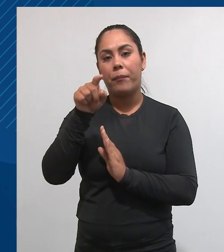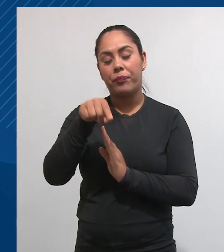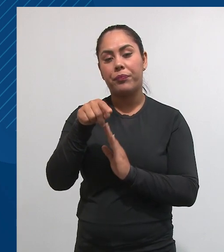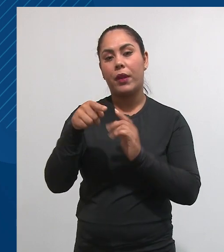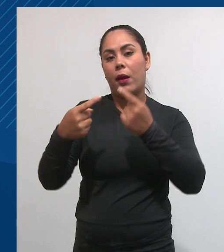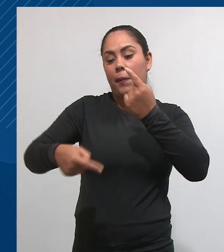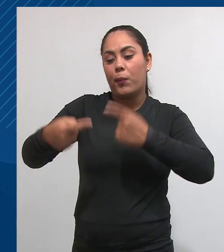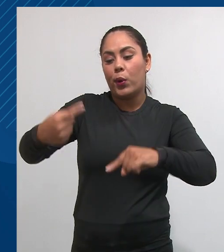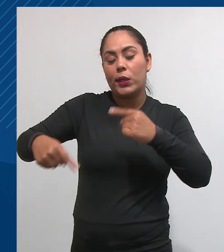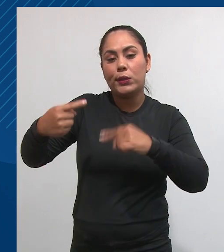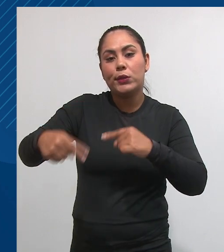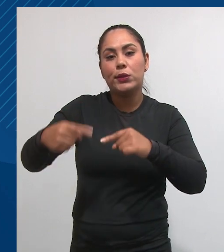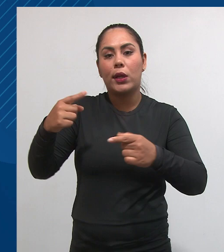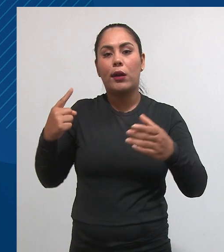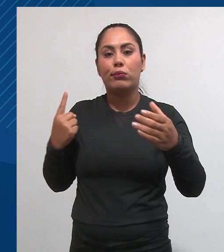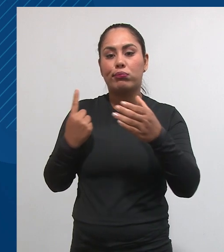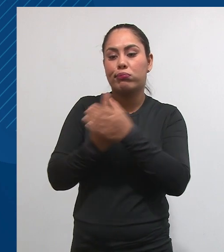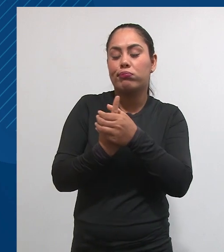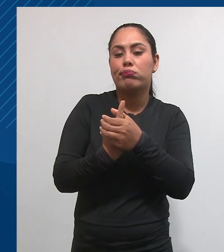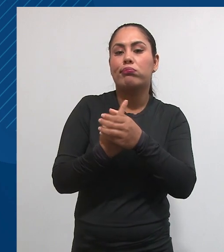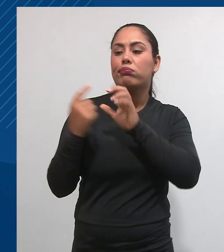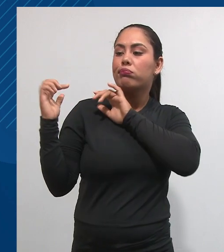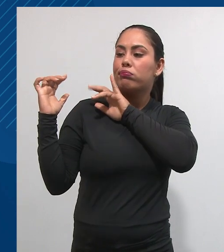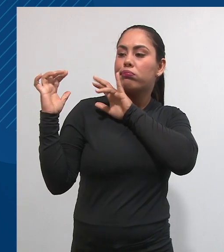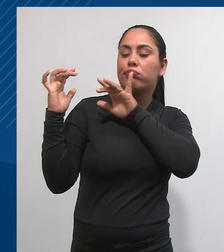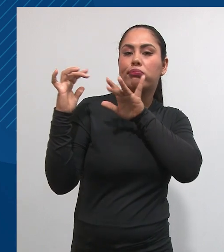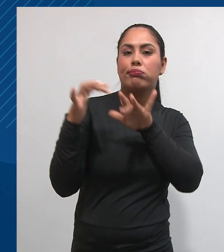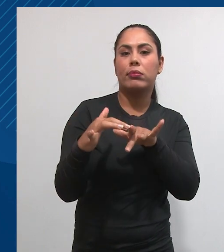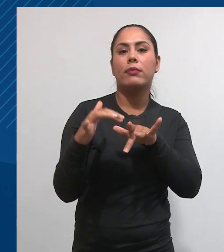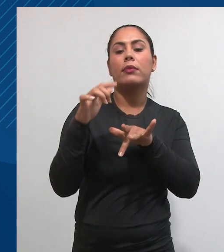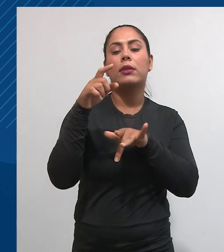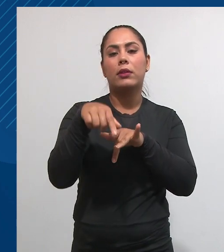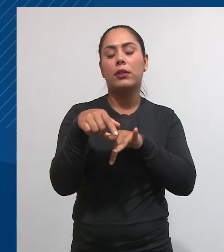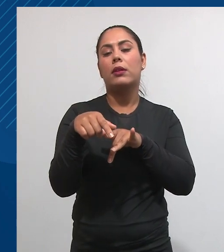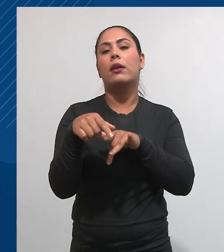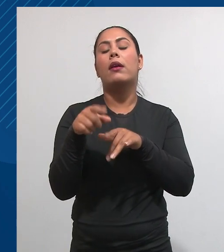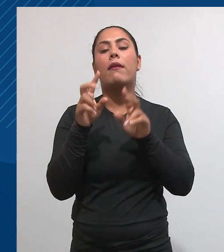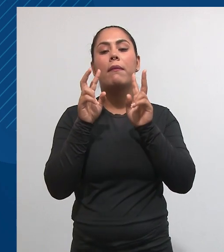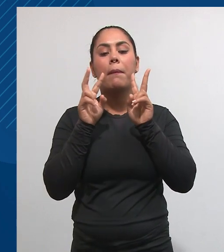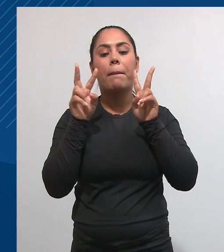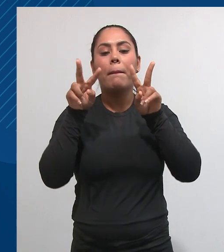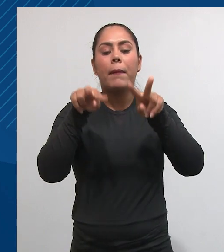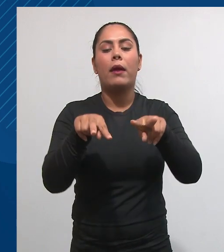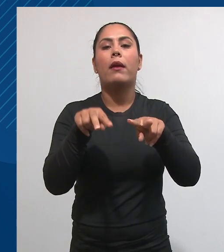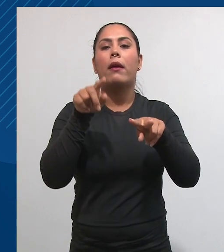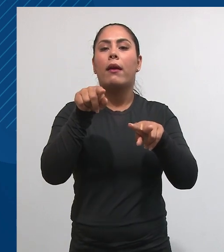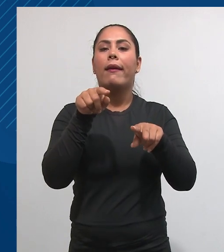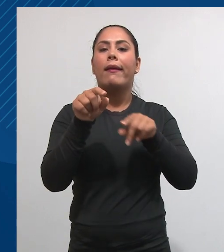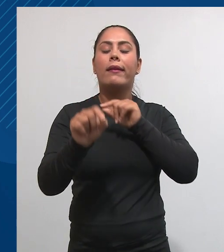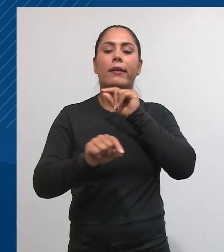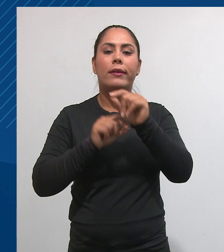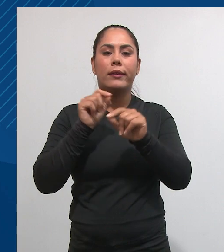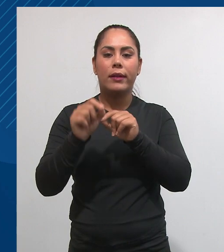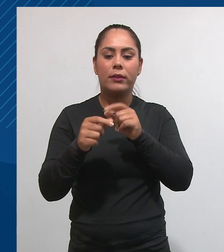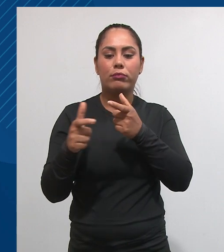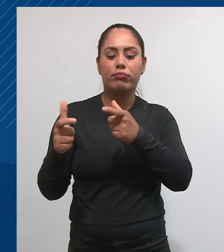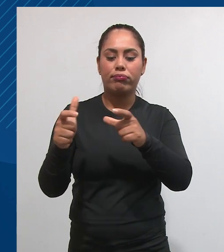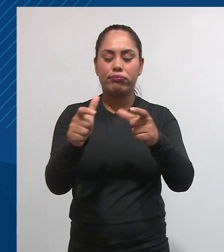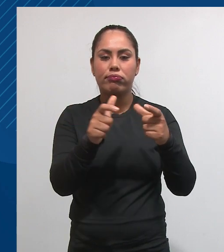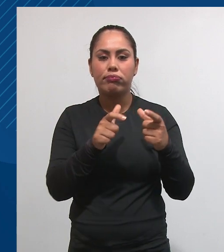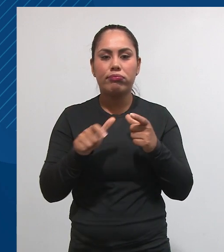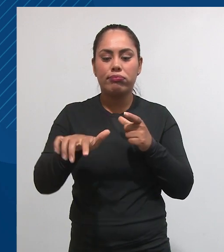essa política de integração, ela é uma política que vê, né, esse